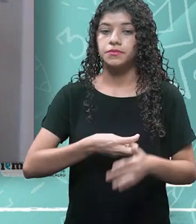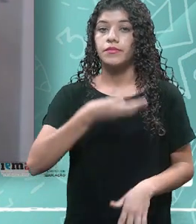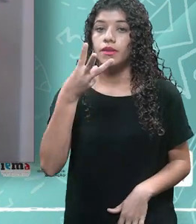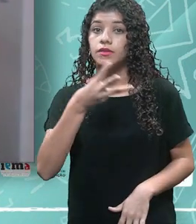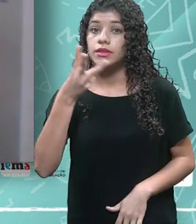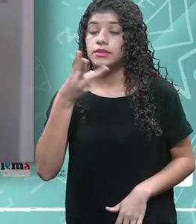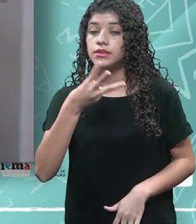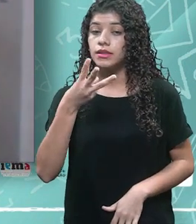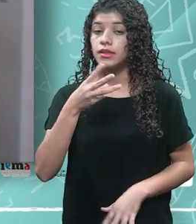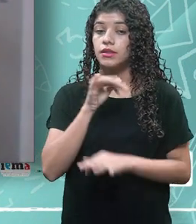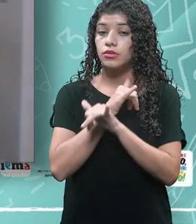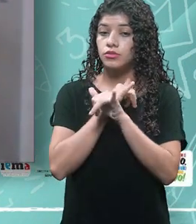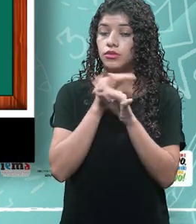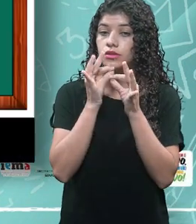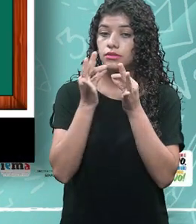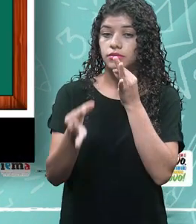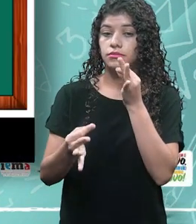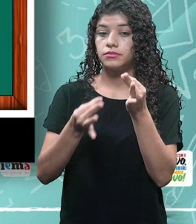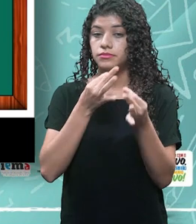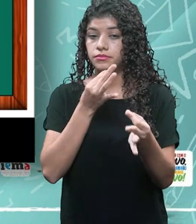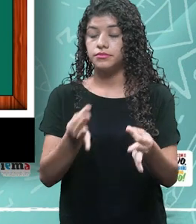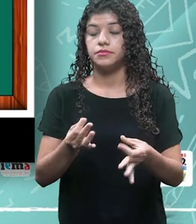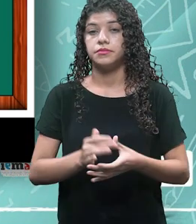interpretação terceira dica para